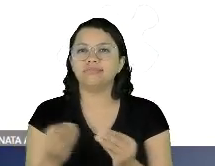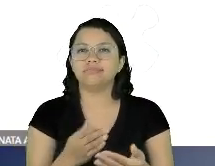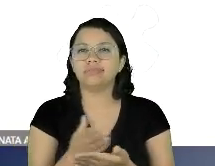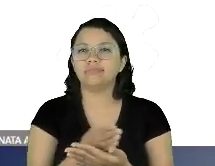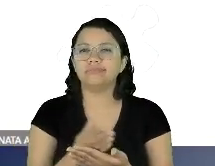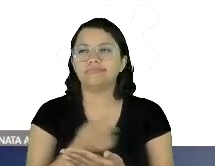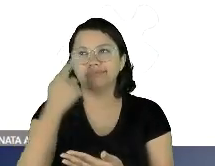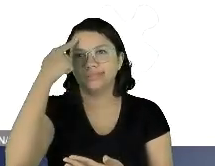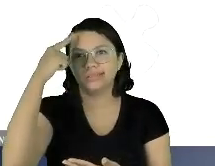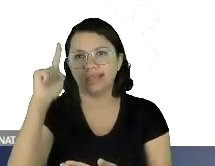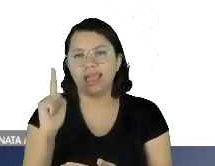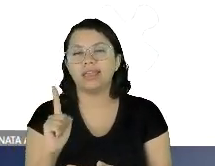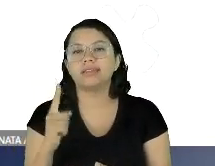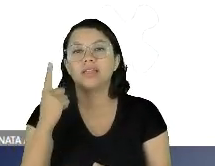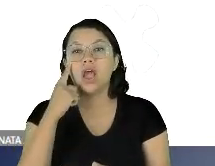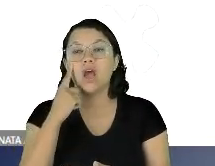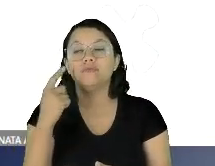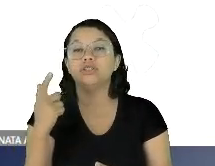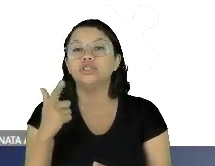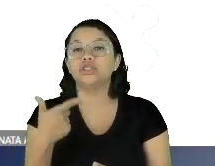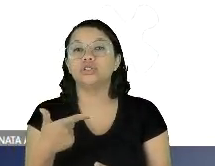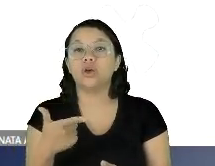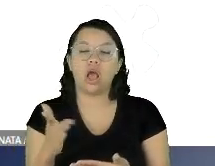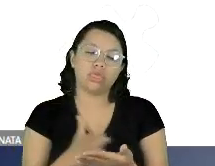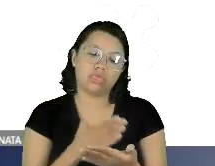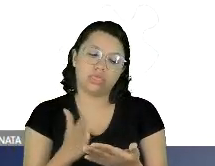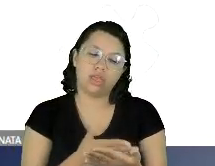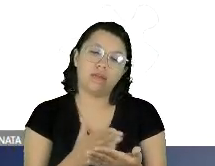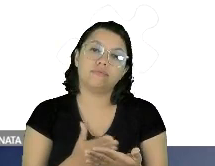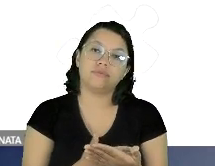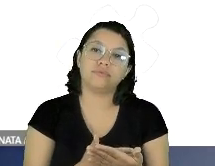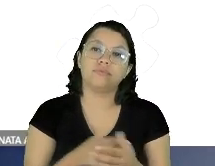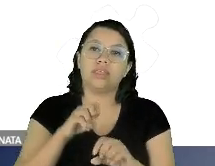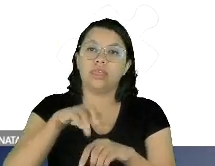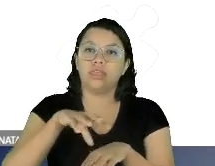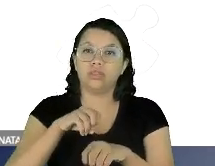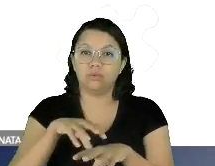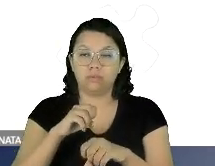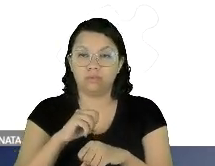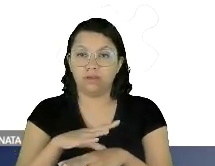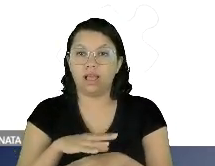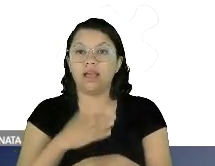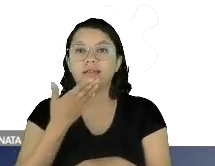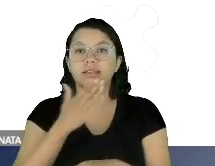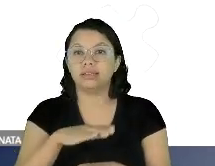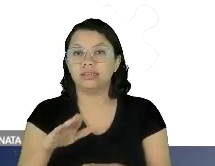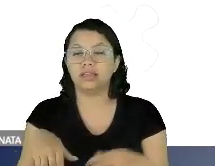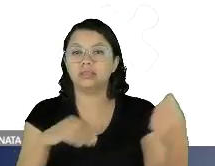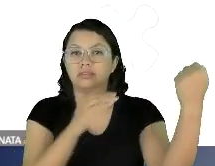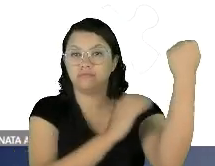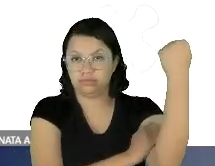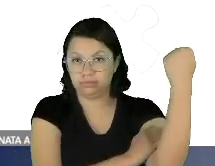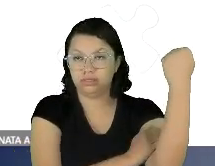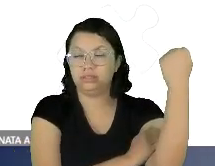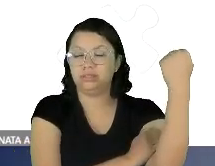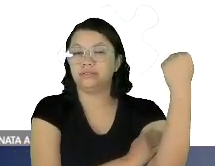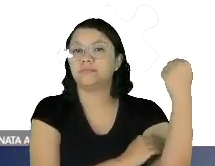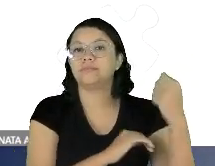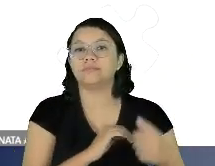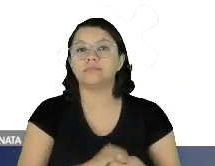ideias que eu tirei aqui de 2 livros. O Para Educar Crianças Feministas, da Chimamanda Ngozi